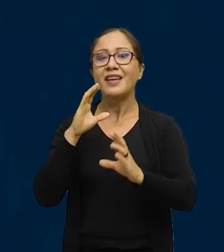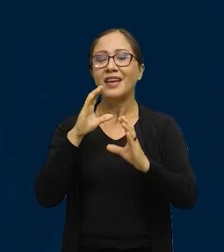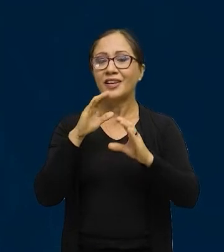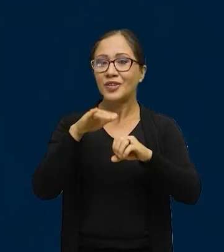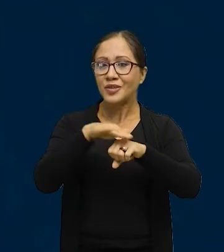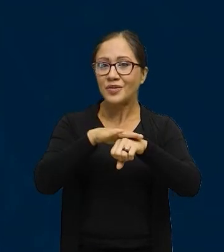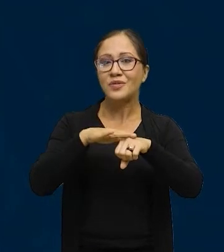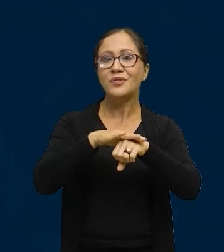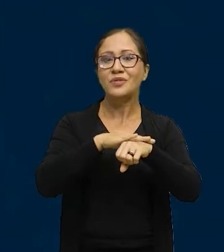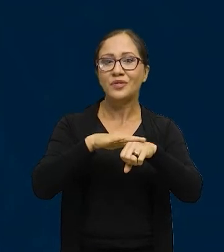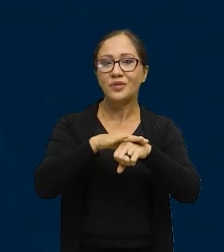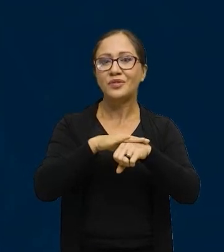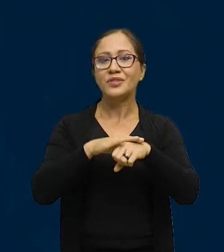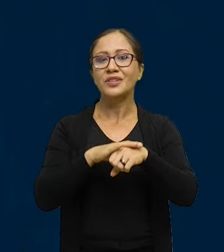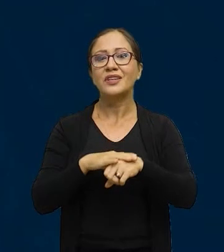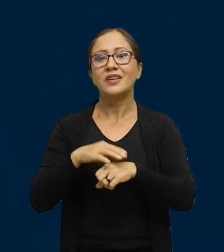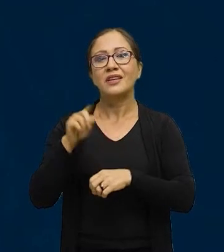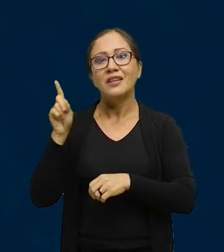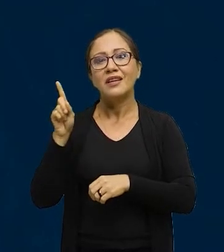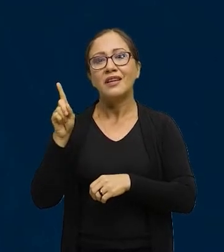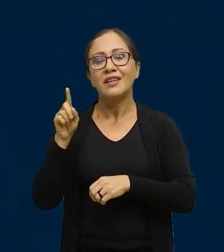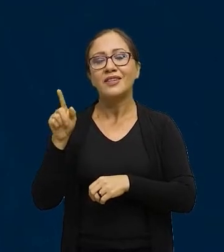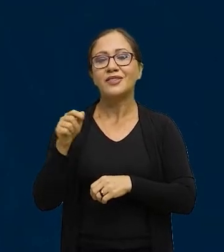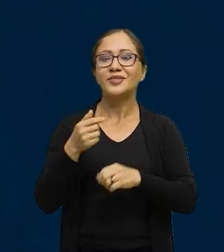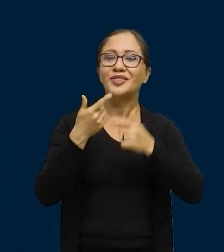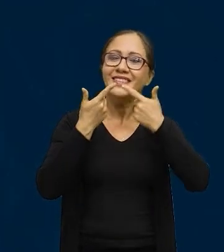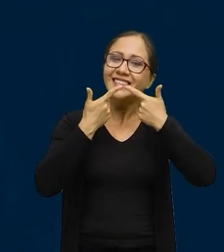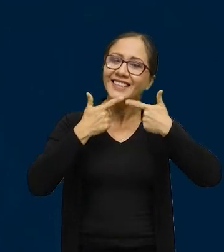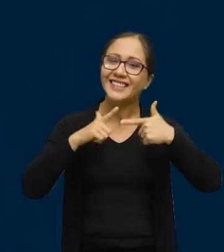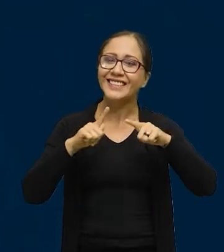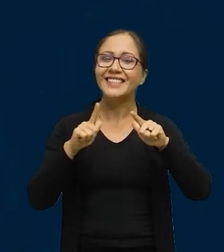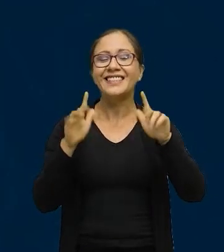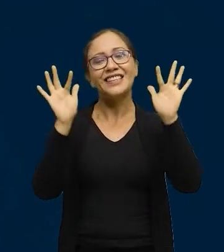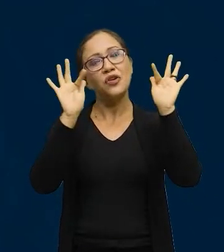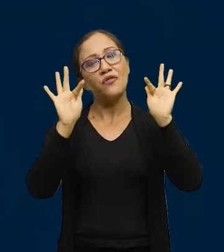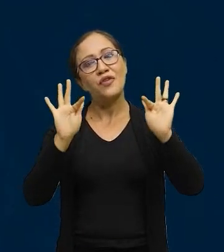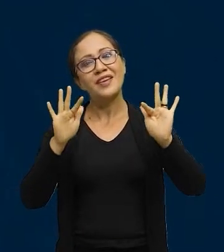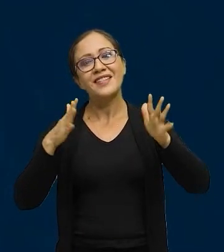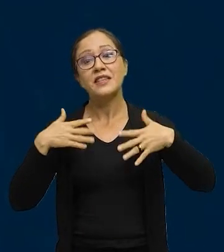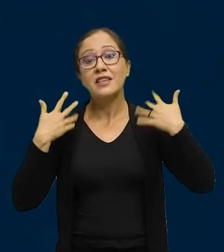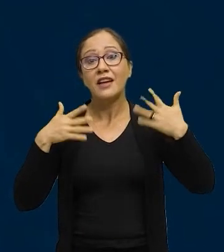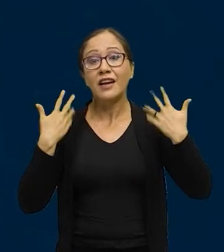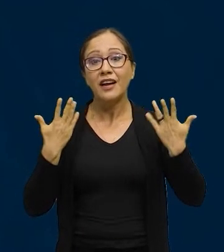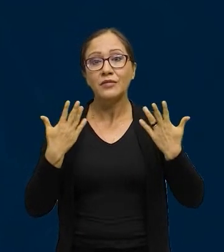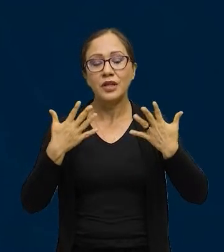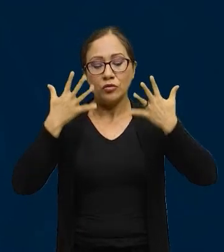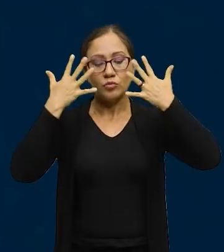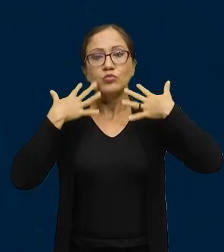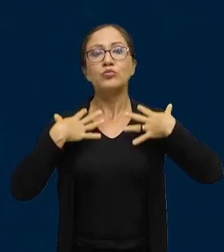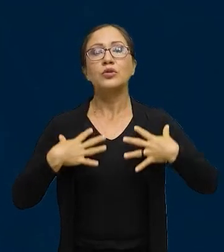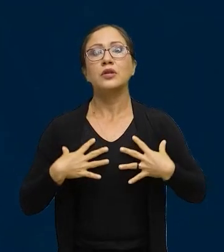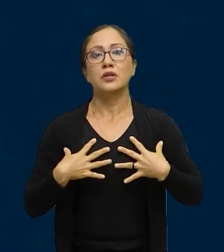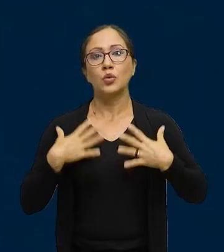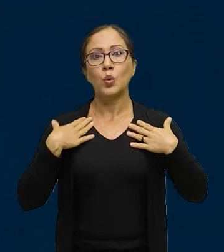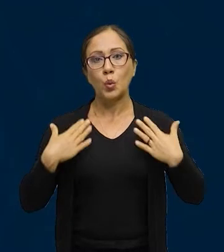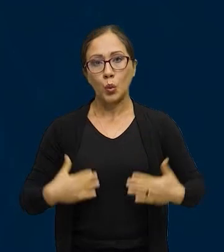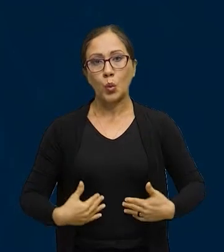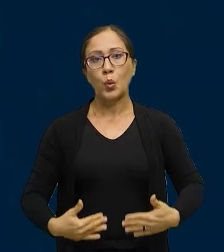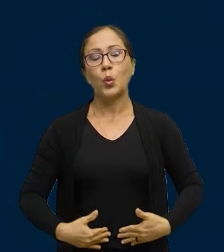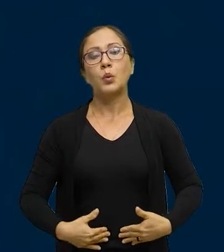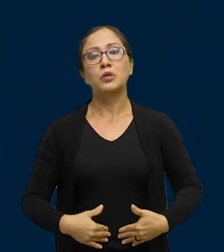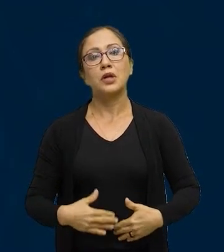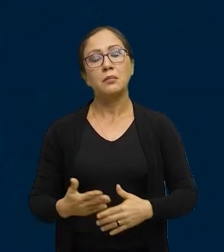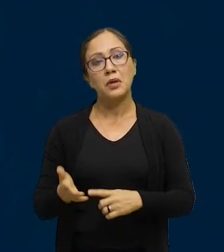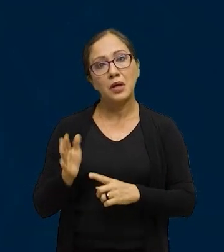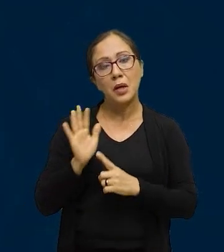balões de amistosos estão todos sorrindo, alegres, abertos. A postura do corpo, identificando se são